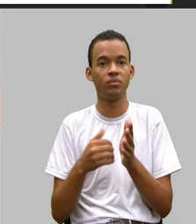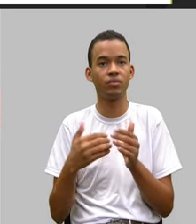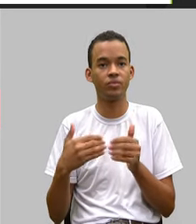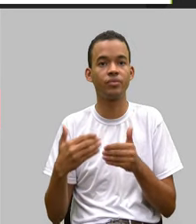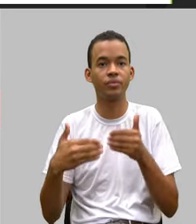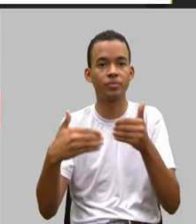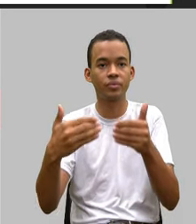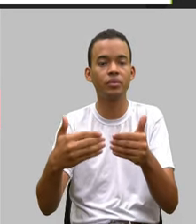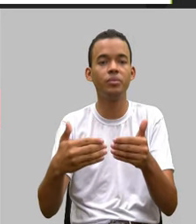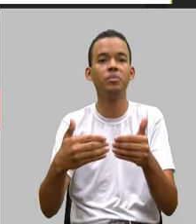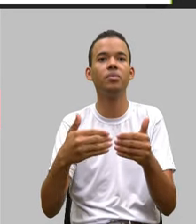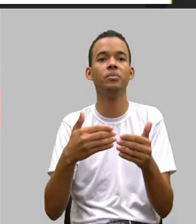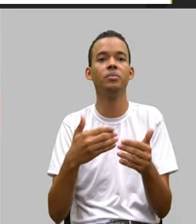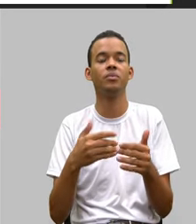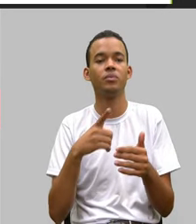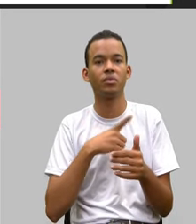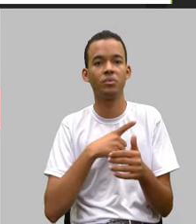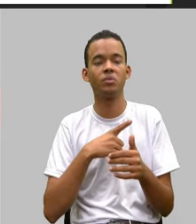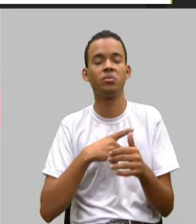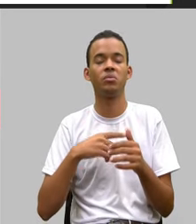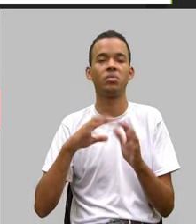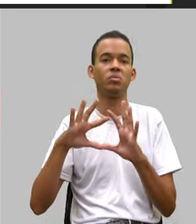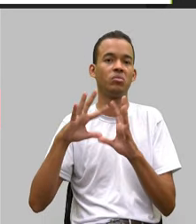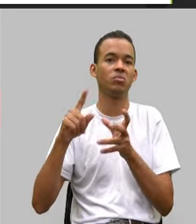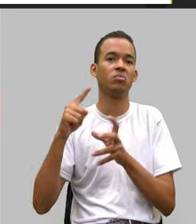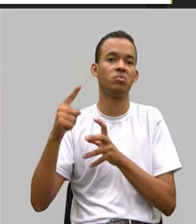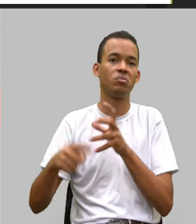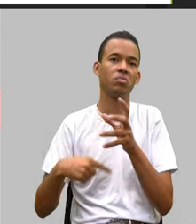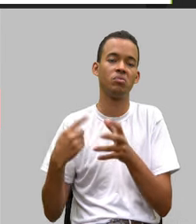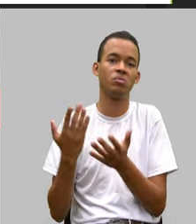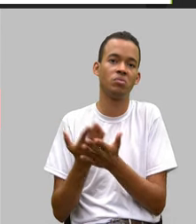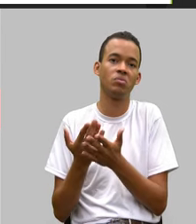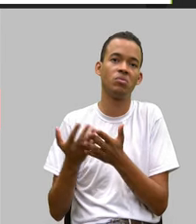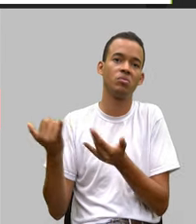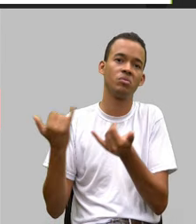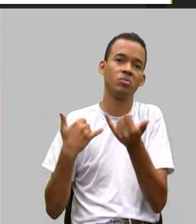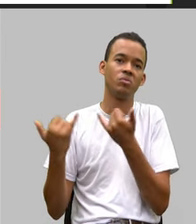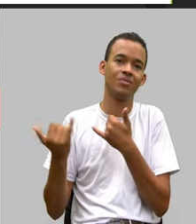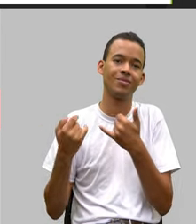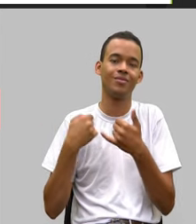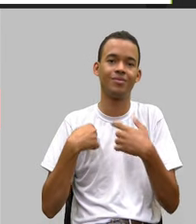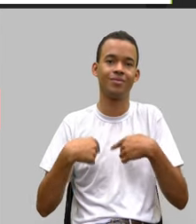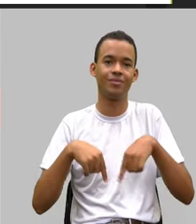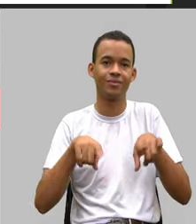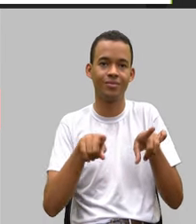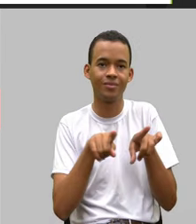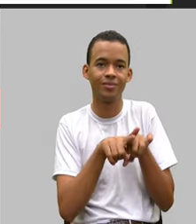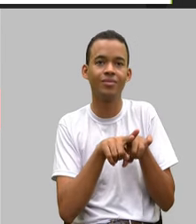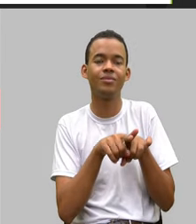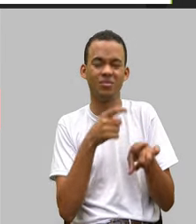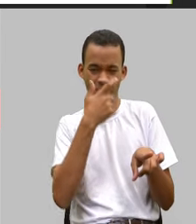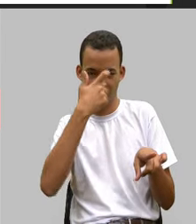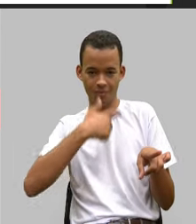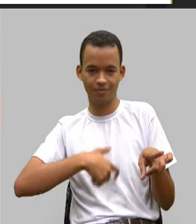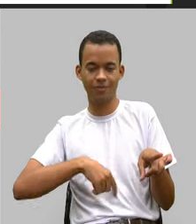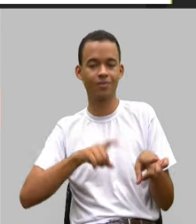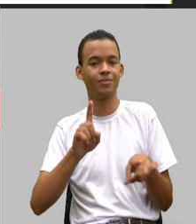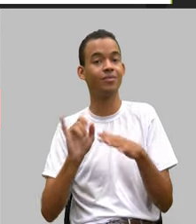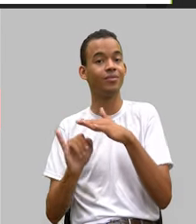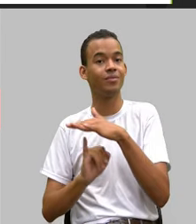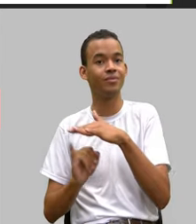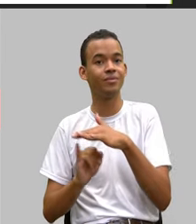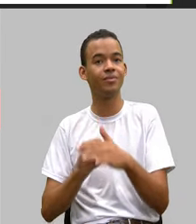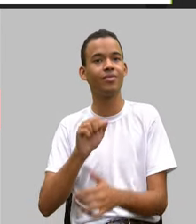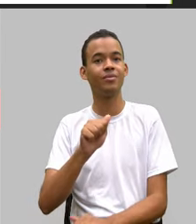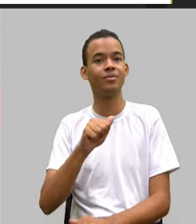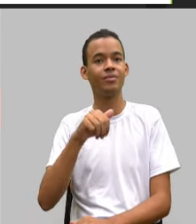do mundo inteiro sobre esse estudo e eu não sou coautor desse estudo mas a amam é coautora desse estudo mas o óleo foi